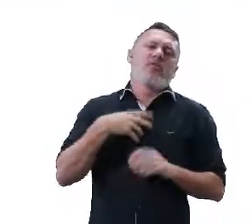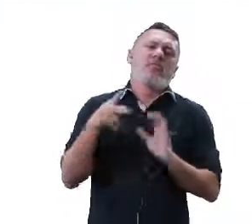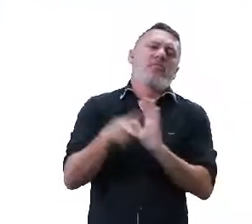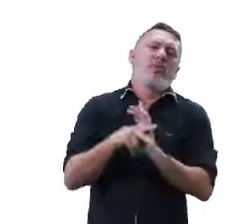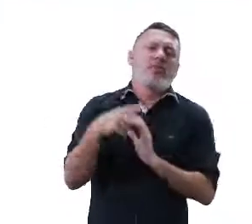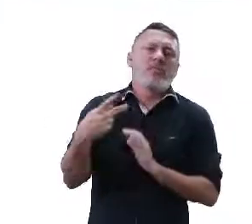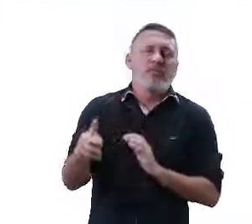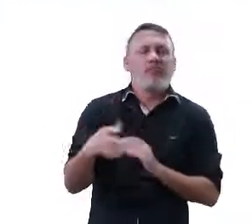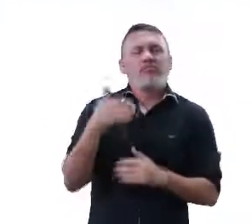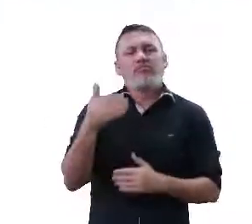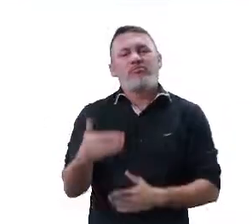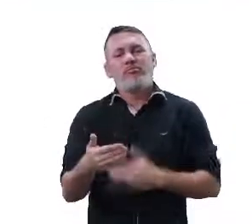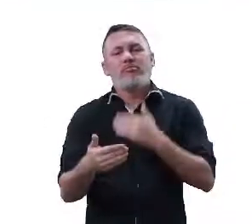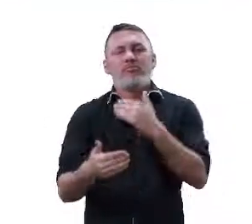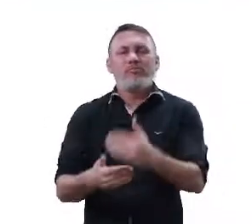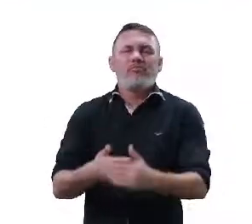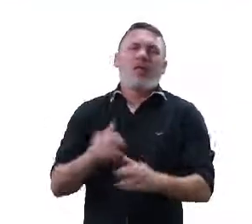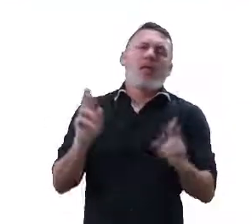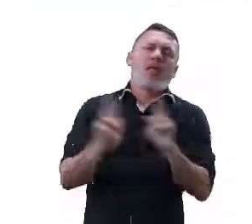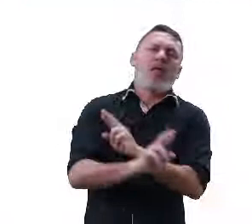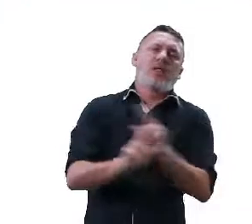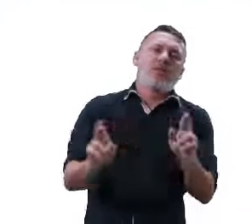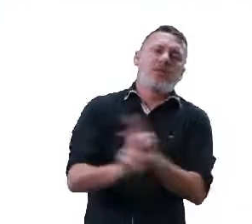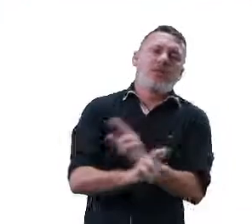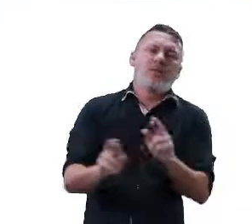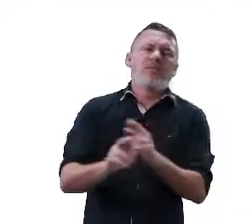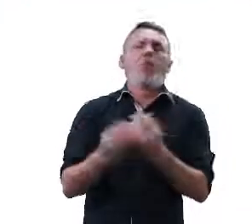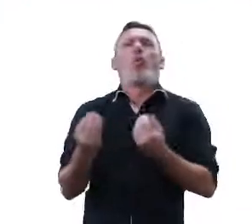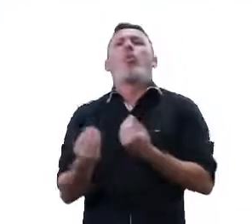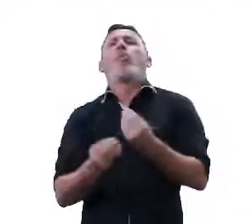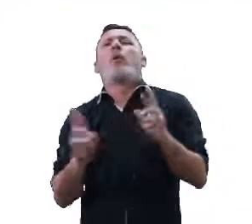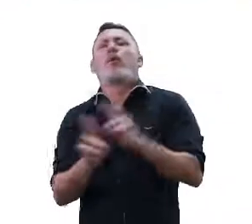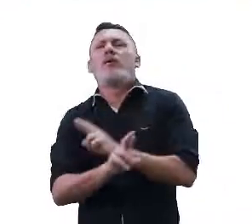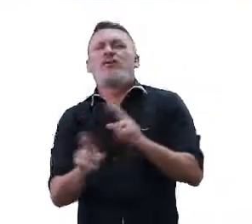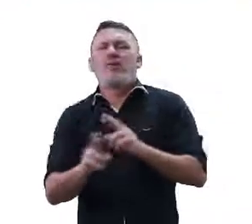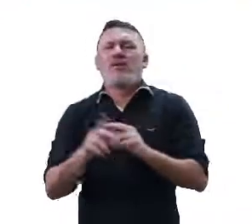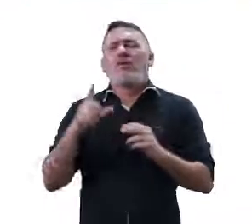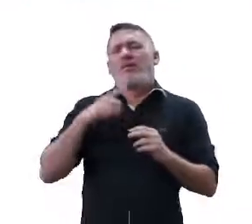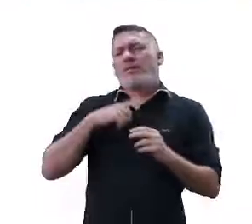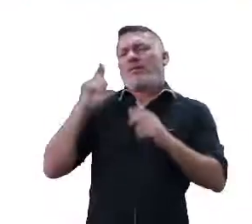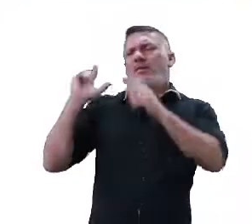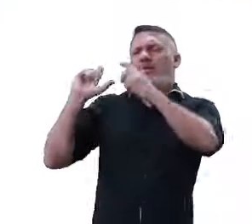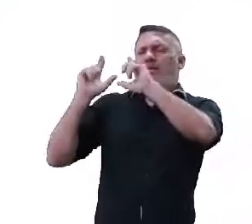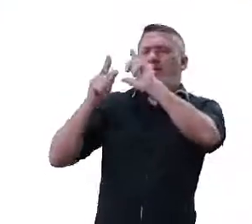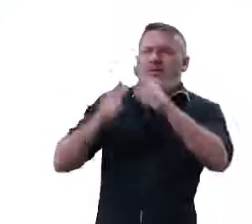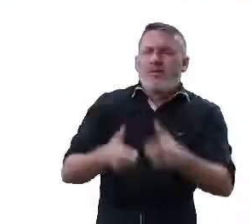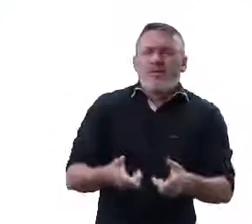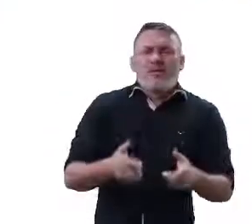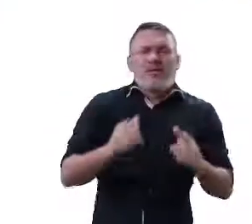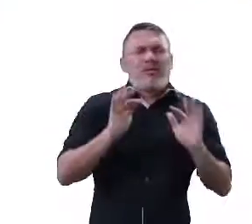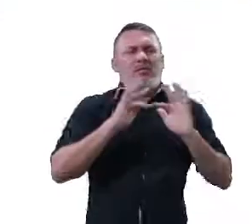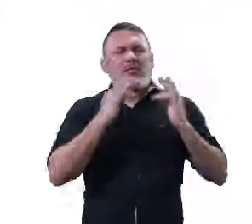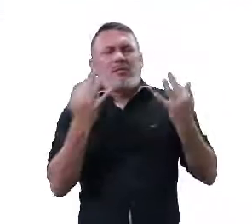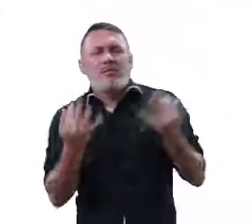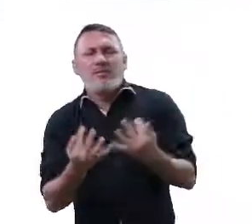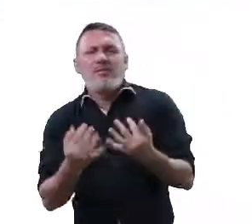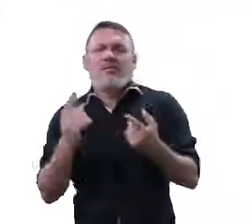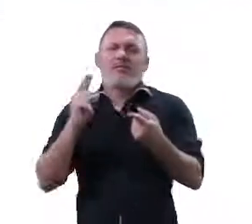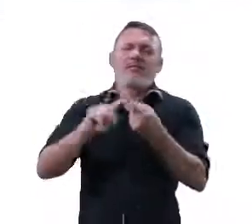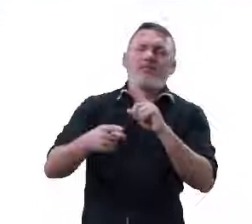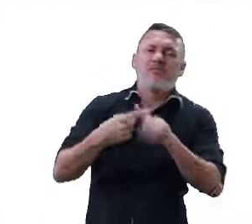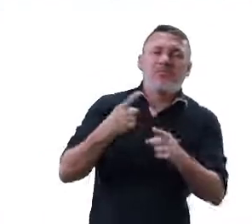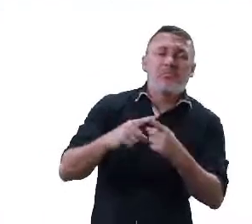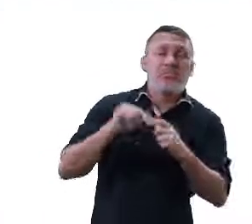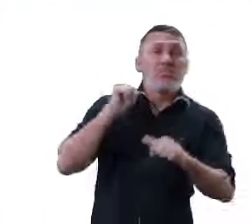ritmo muito próprio dela. As relações sociais são reproduzidas ao longo dos tempos. As mudanças são